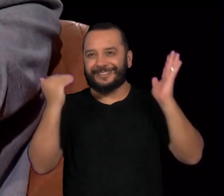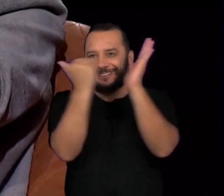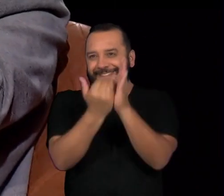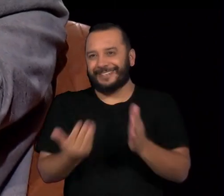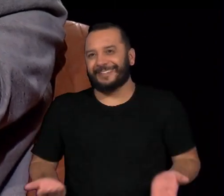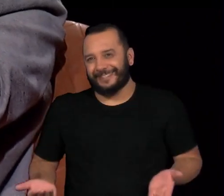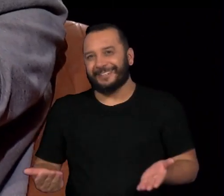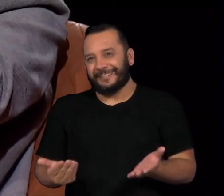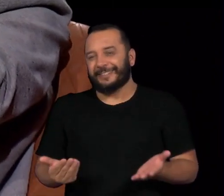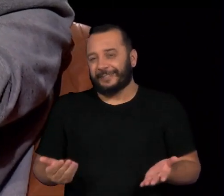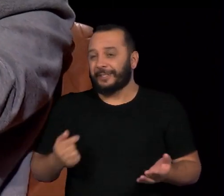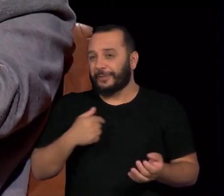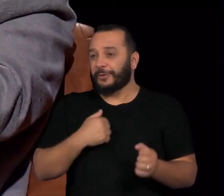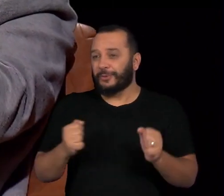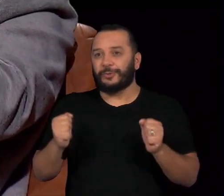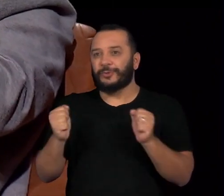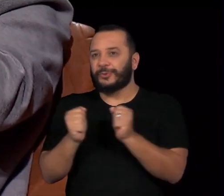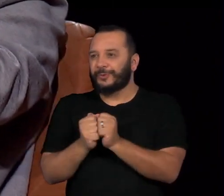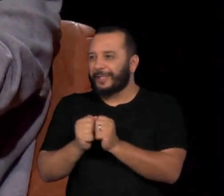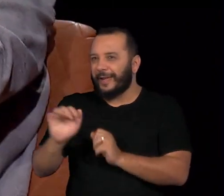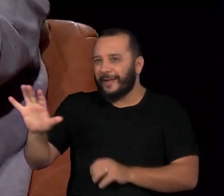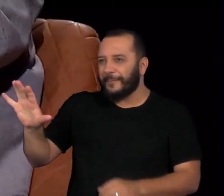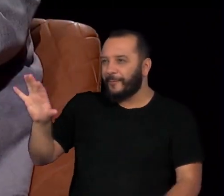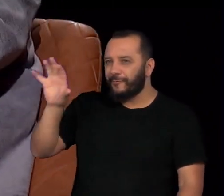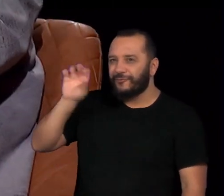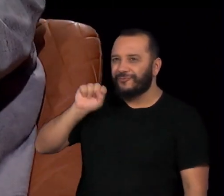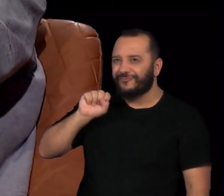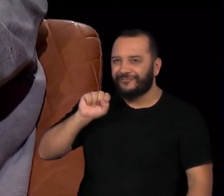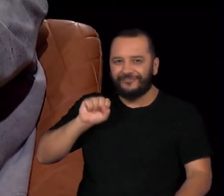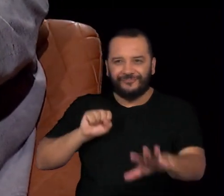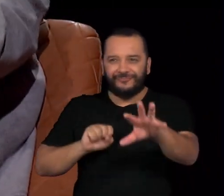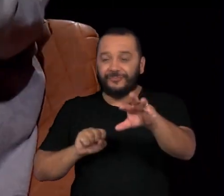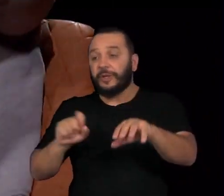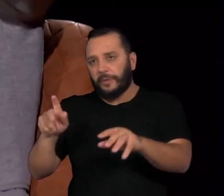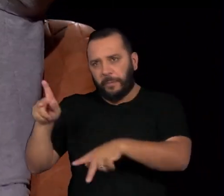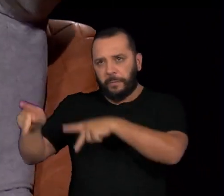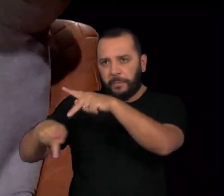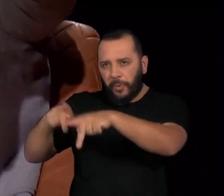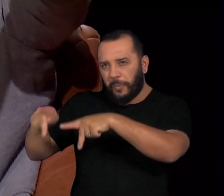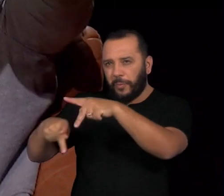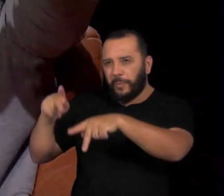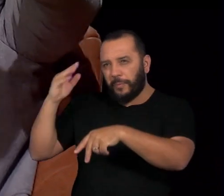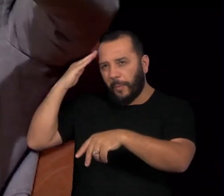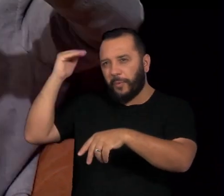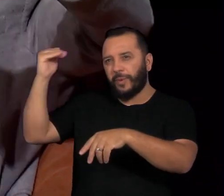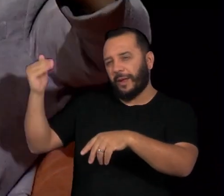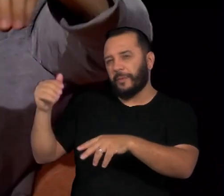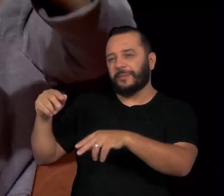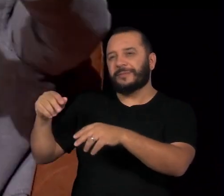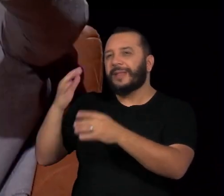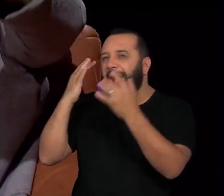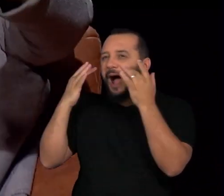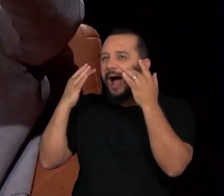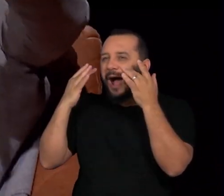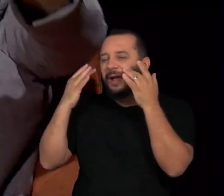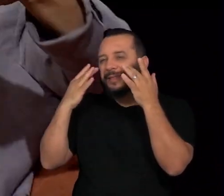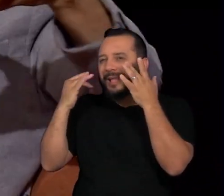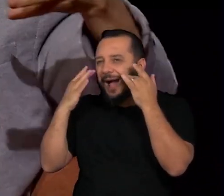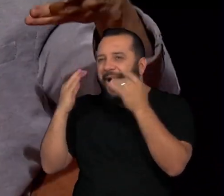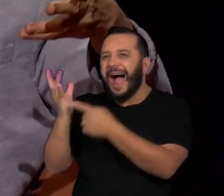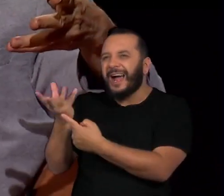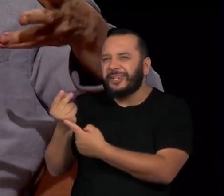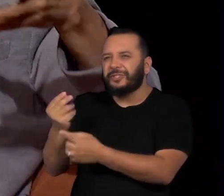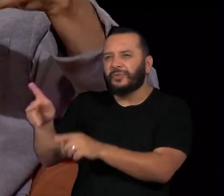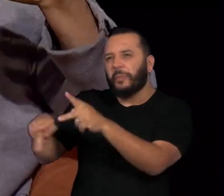essas duas partes então Eh eu tinha o mundo Popular tinha um mundo aqui não Popular que às vezes cham de